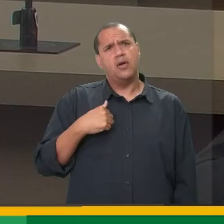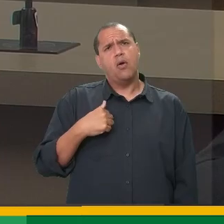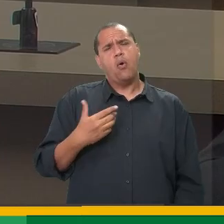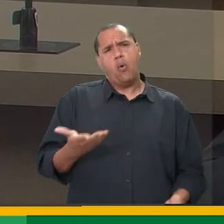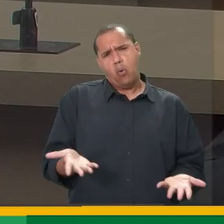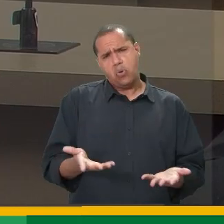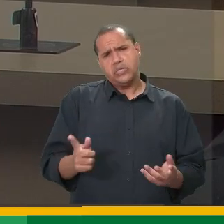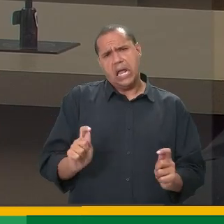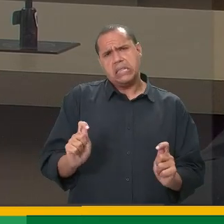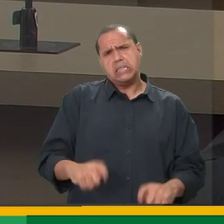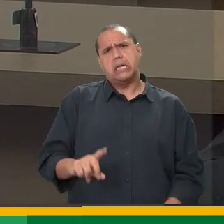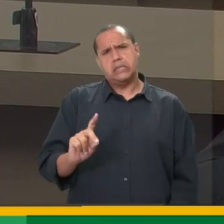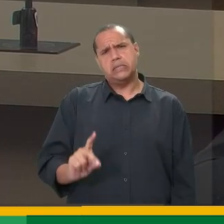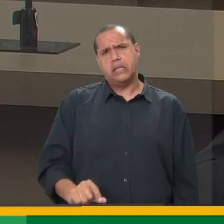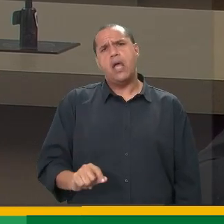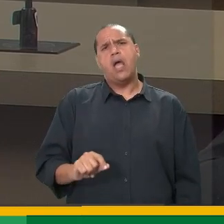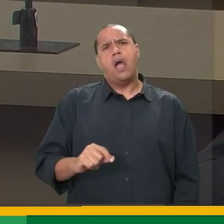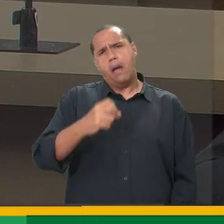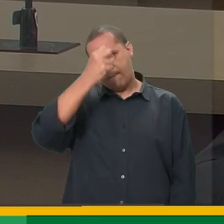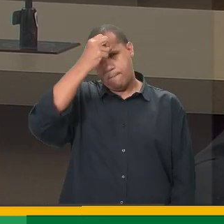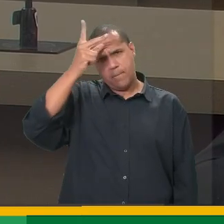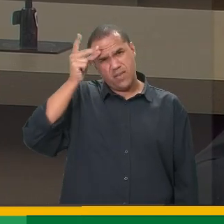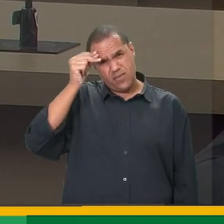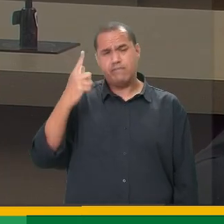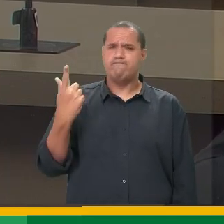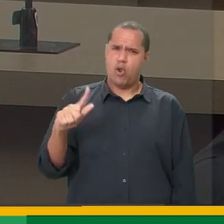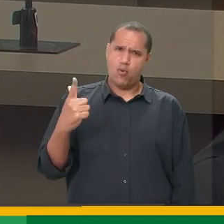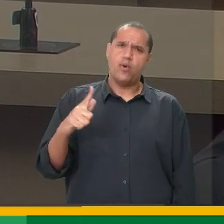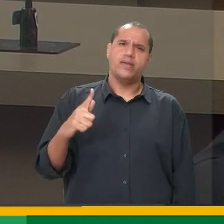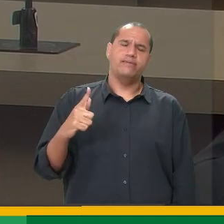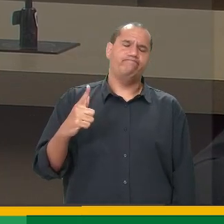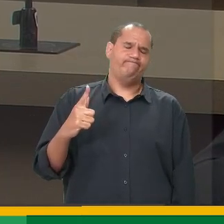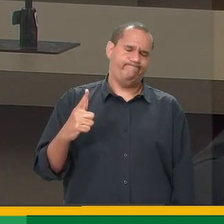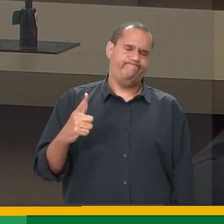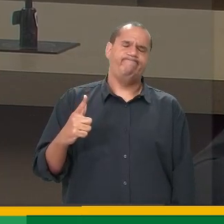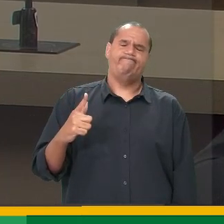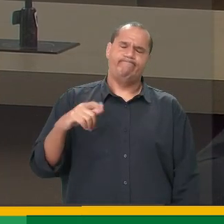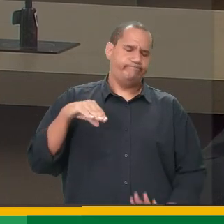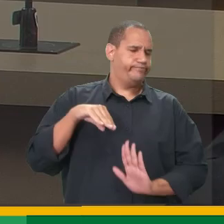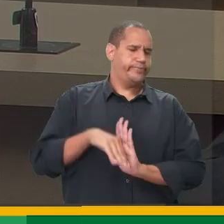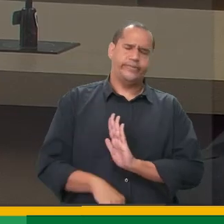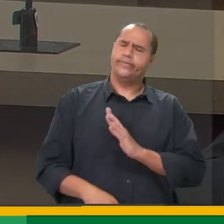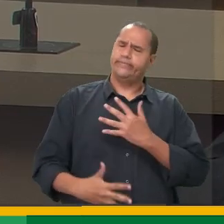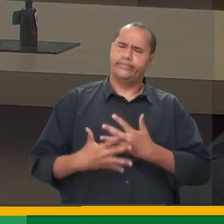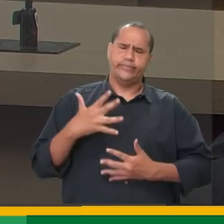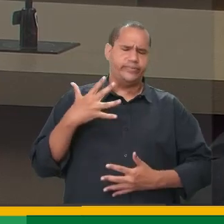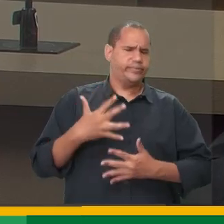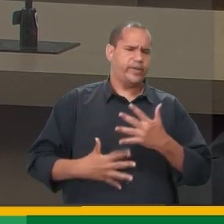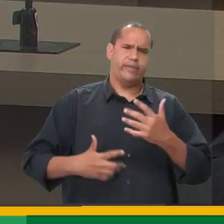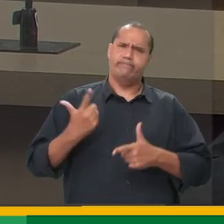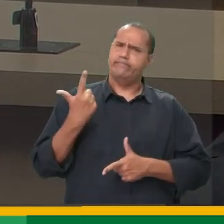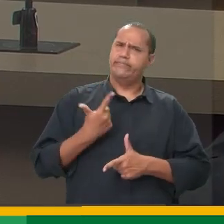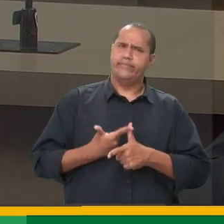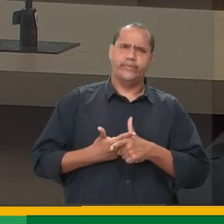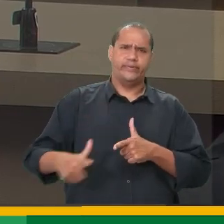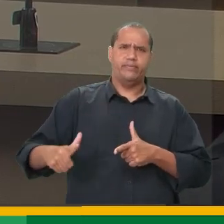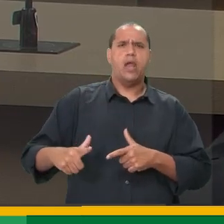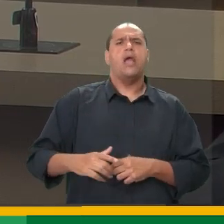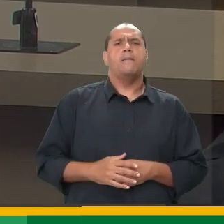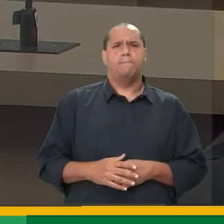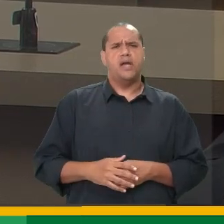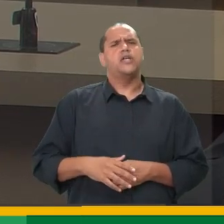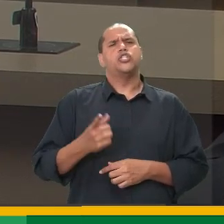Prefeitura de Goiânia realmente ela está um desastre nós estamos num situação terr gastou-se milhões eu estava lá como